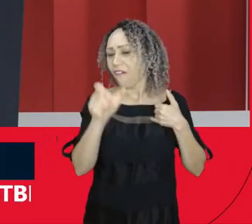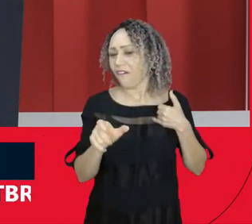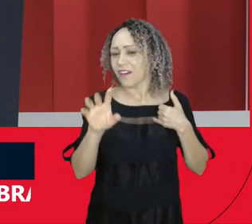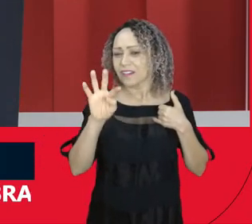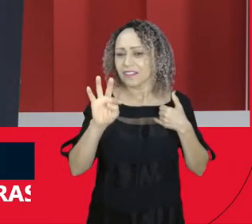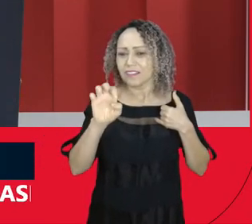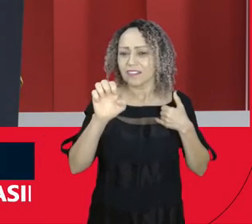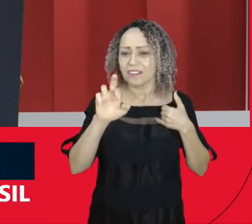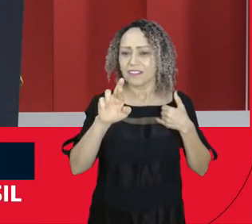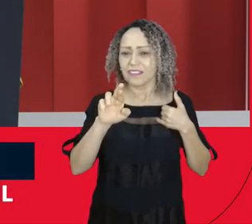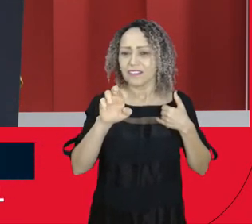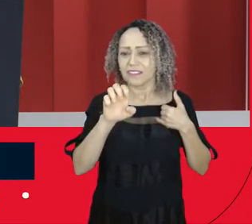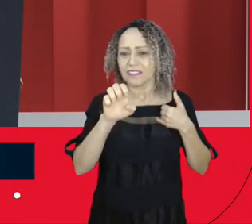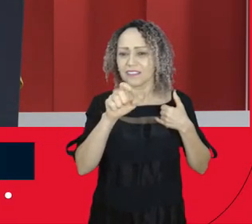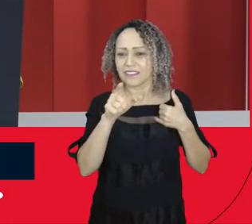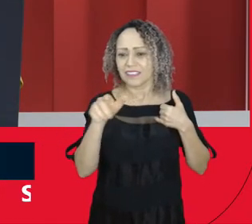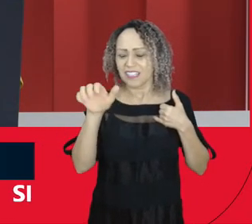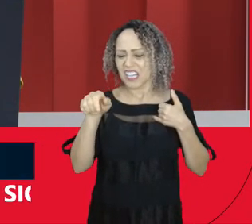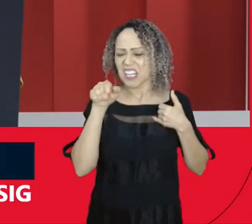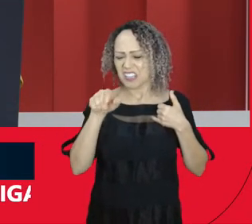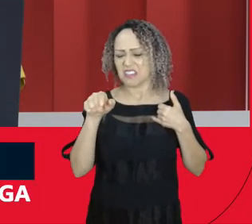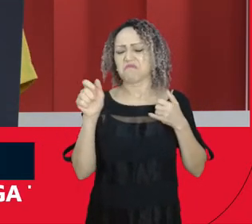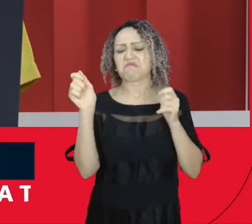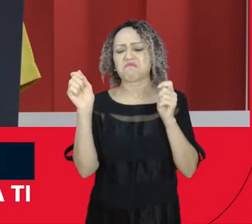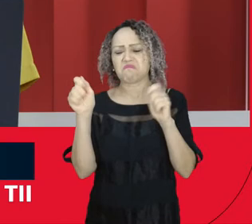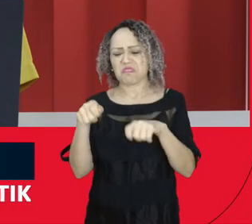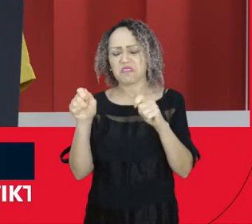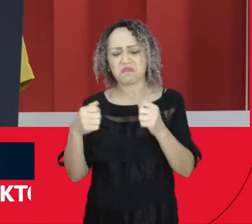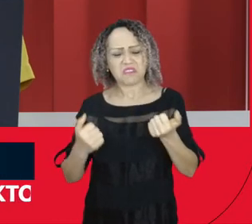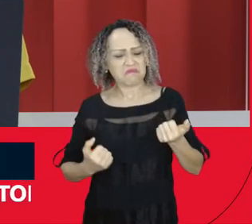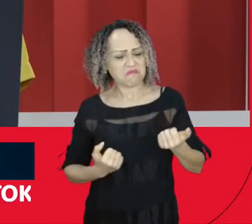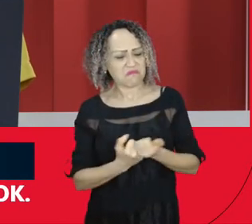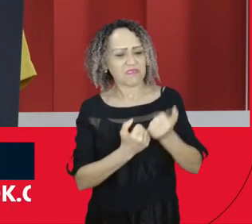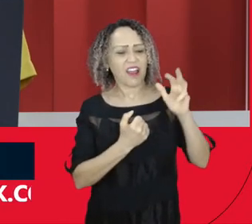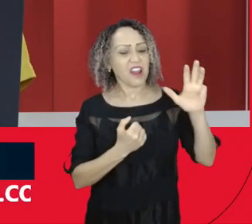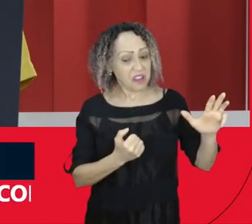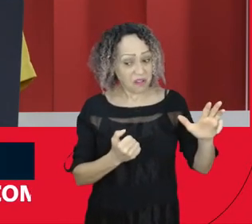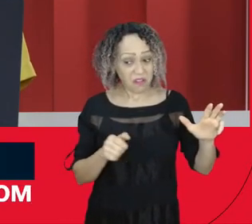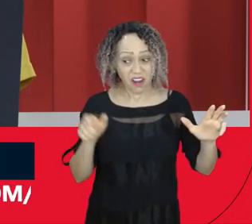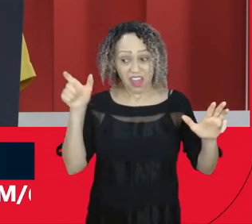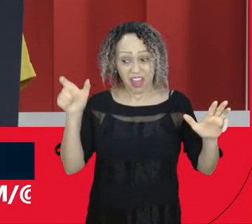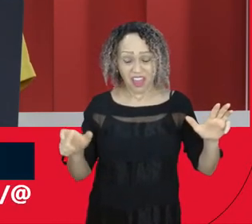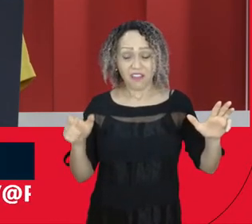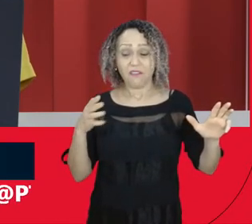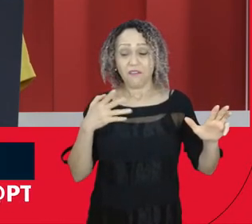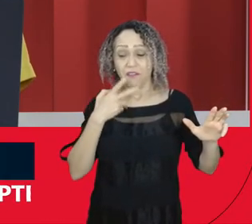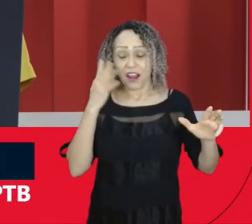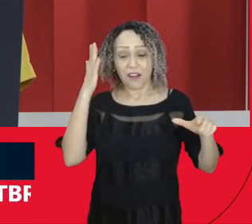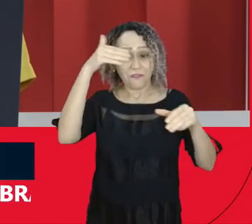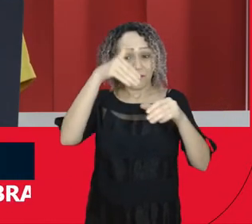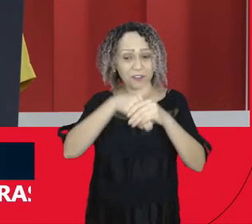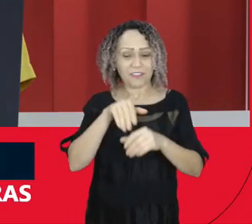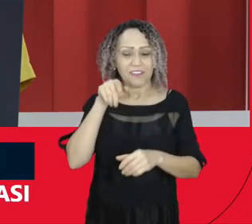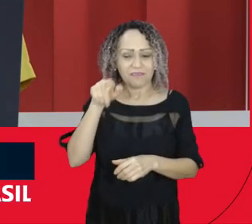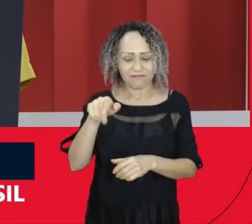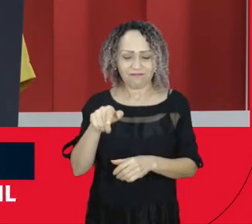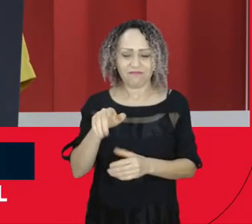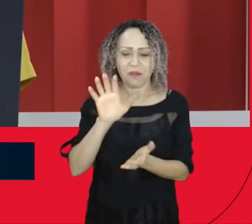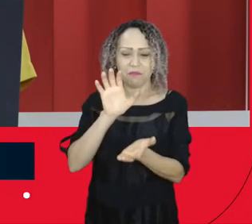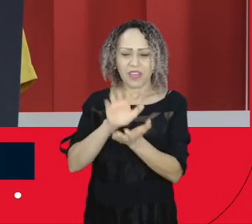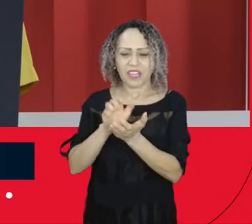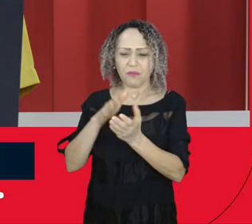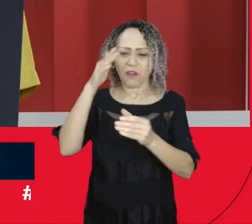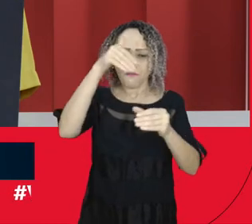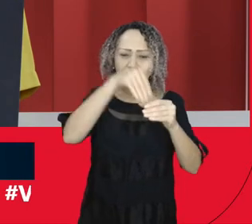Tereza Leitão, competência para ajudar a Lula, diz aquele que votou em você, né? Muita gente... Pernambuco vota Lula, muita gente aqui saudando